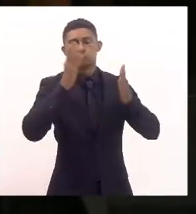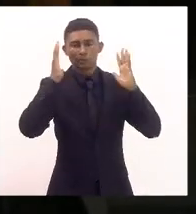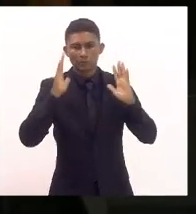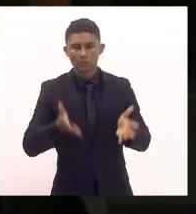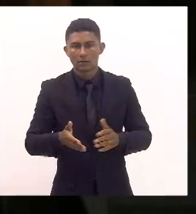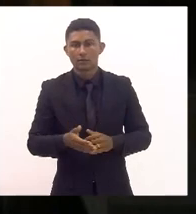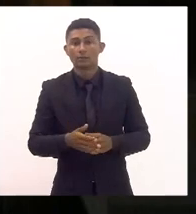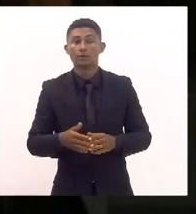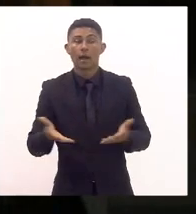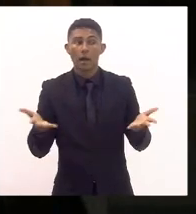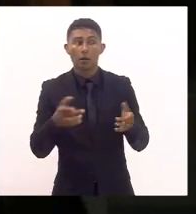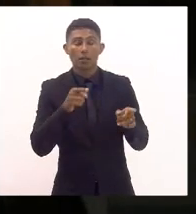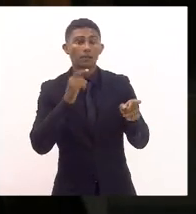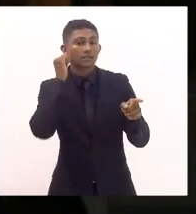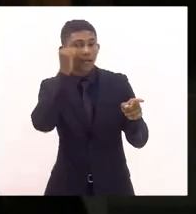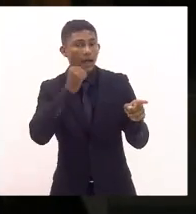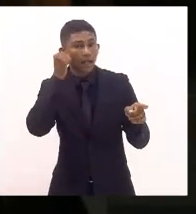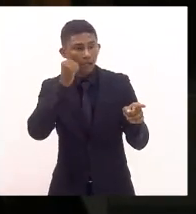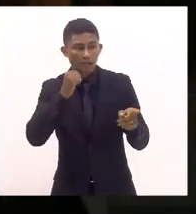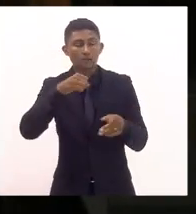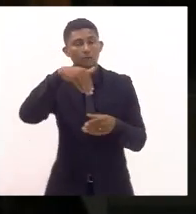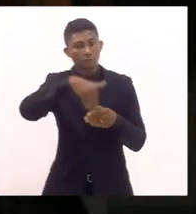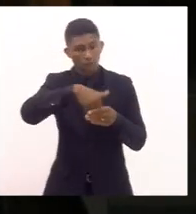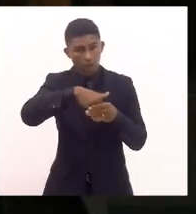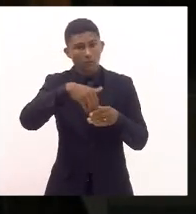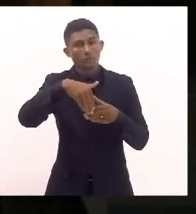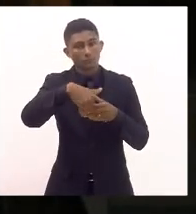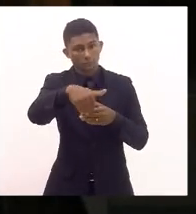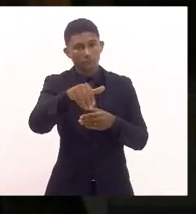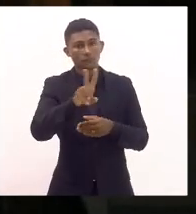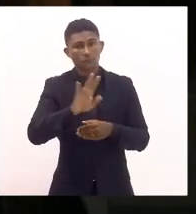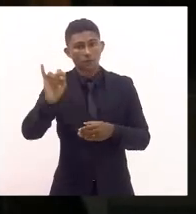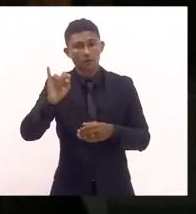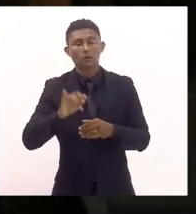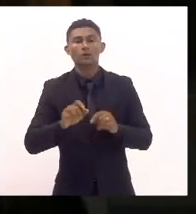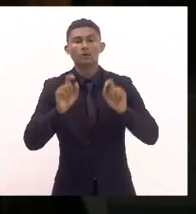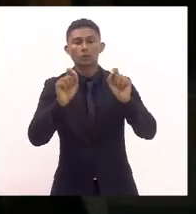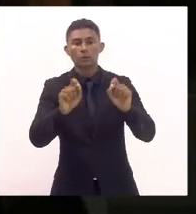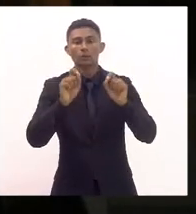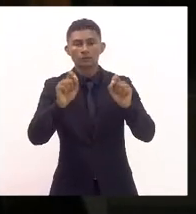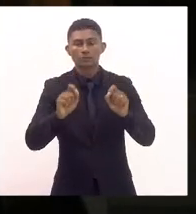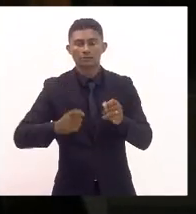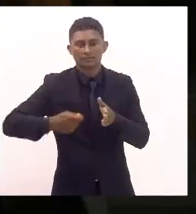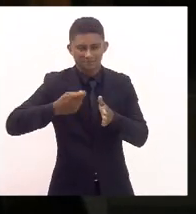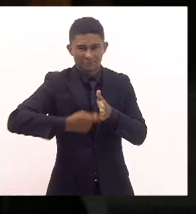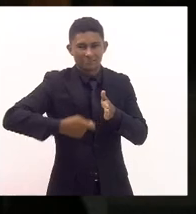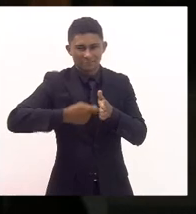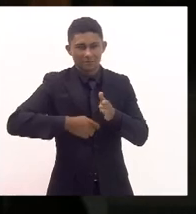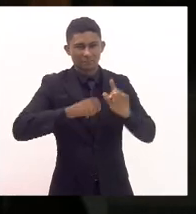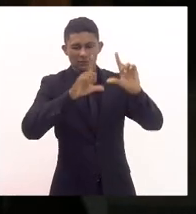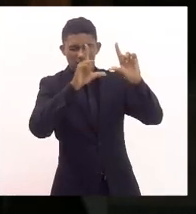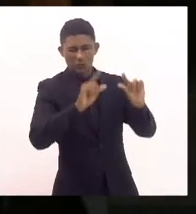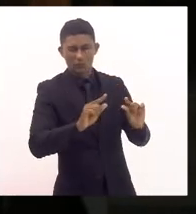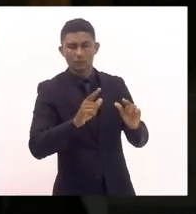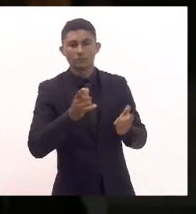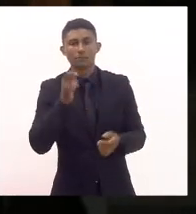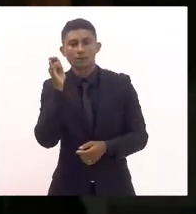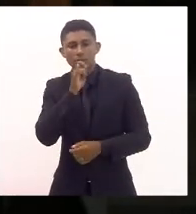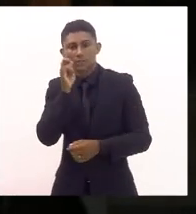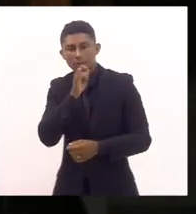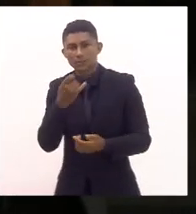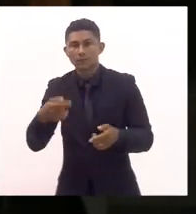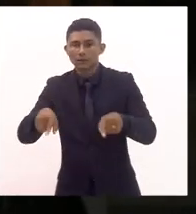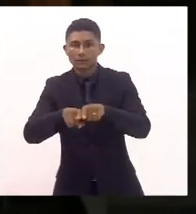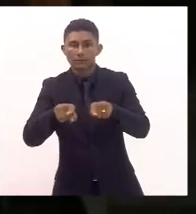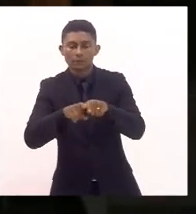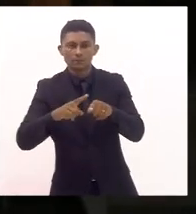tá no Senado para ser votado em que vai ser reduzir as alíquotas de energia